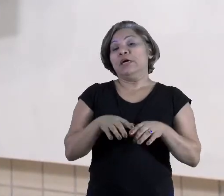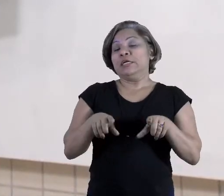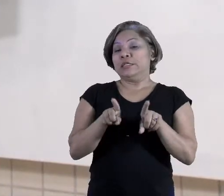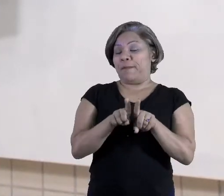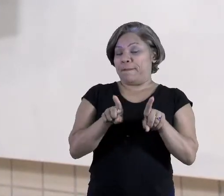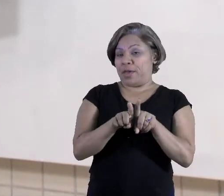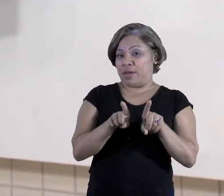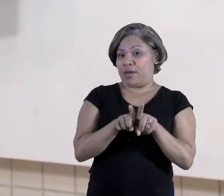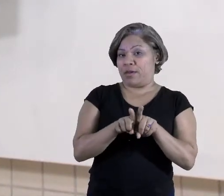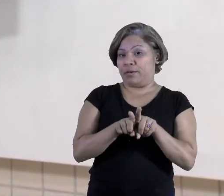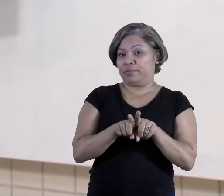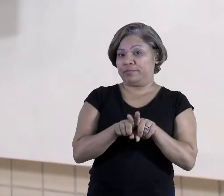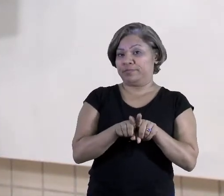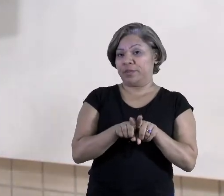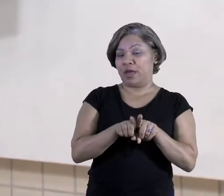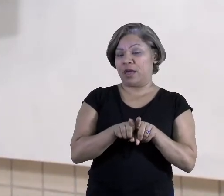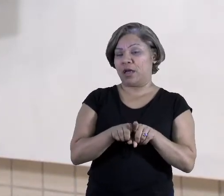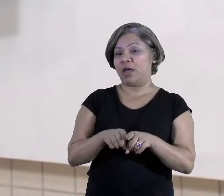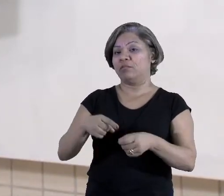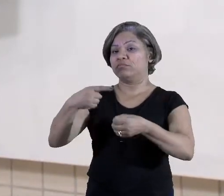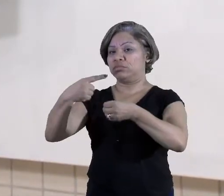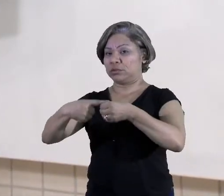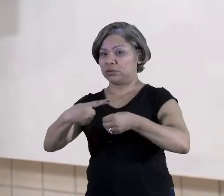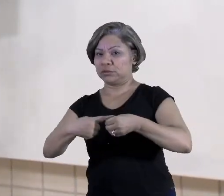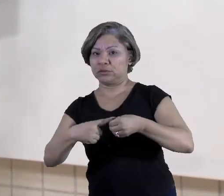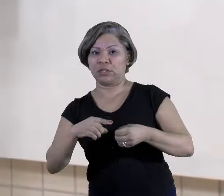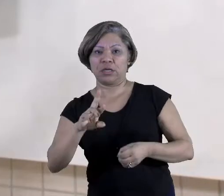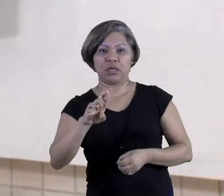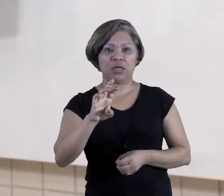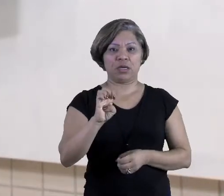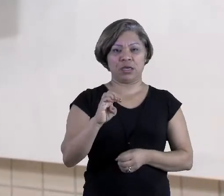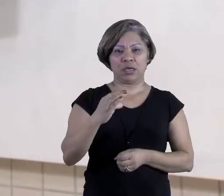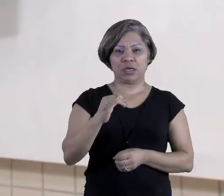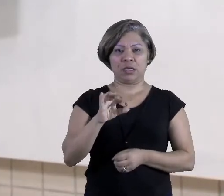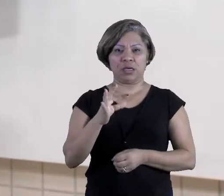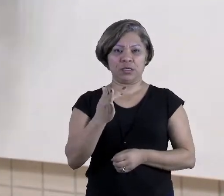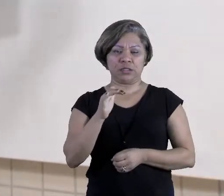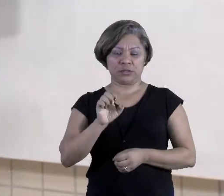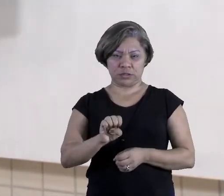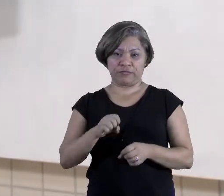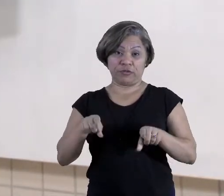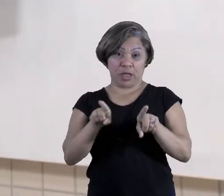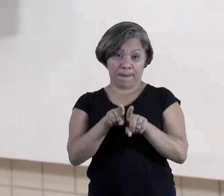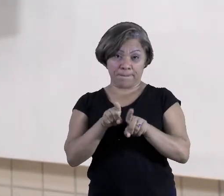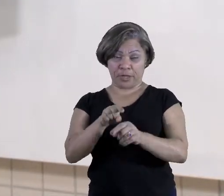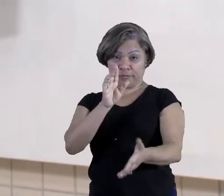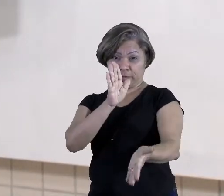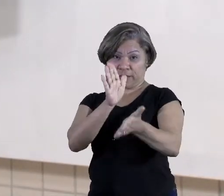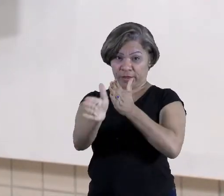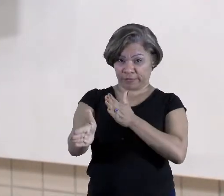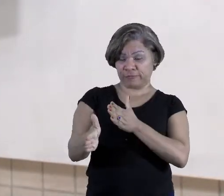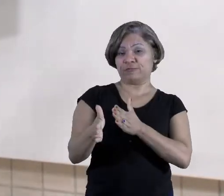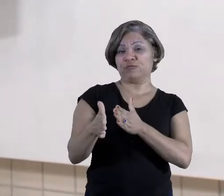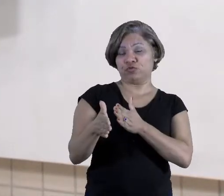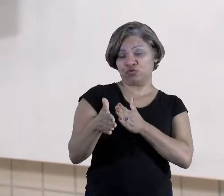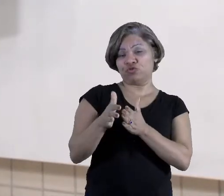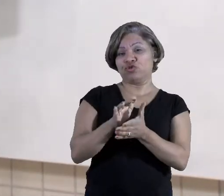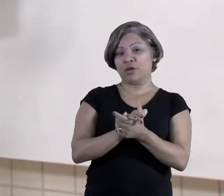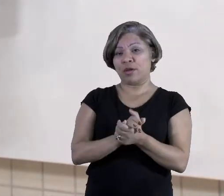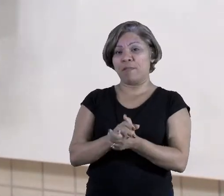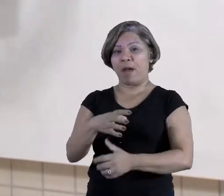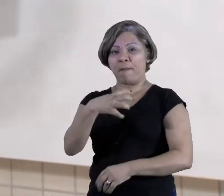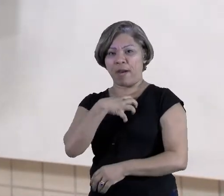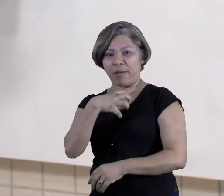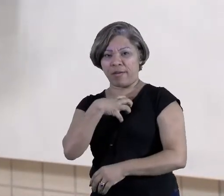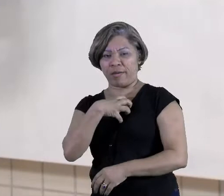né, de Recife, o governador, né, que estava na cidade de Recife, ele vai fugir para a Bahia, certo? Então,